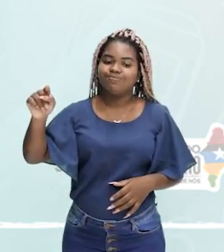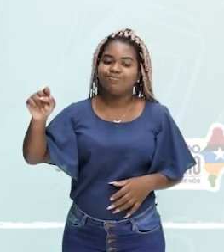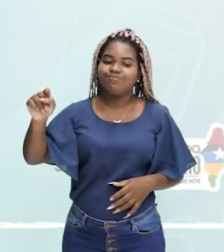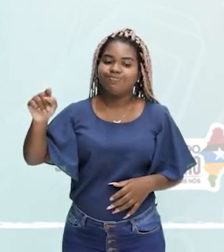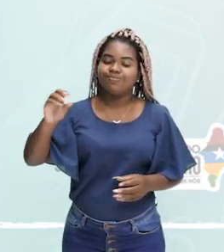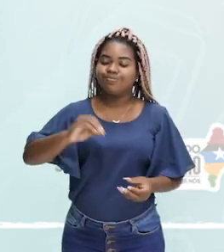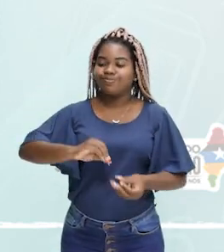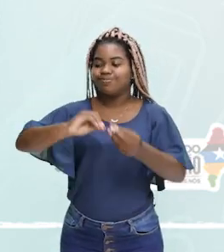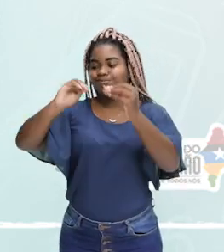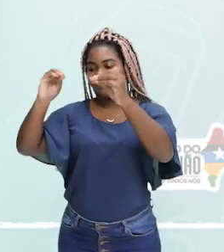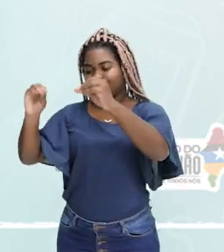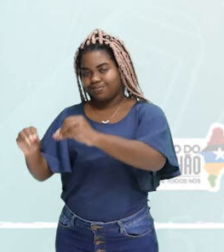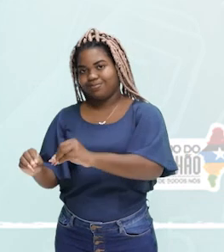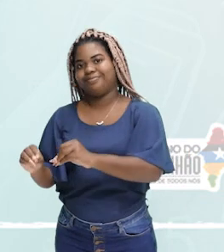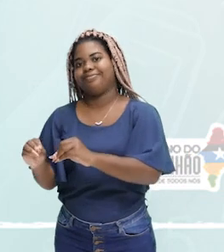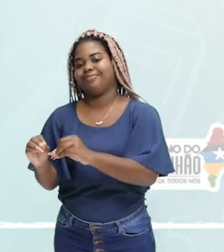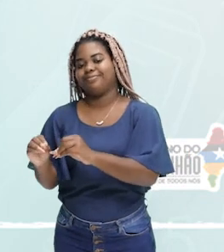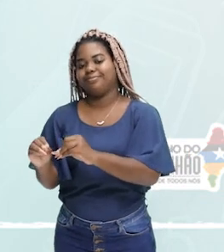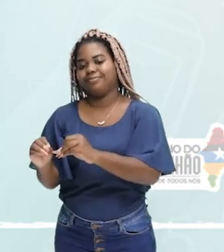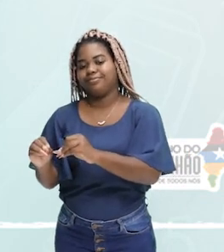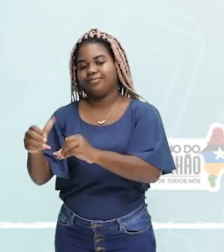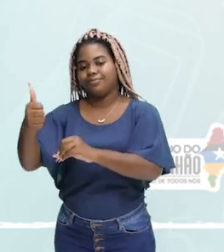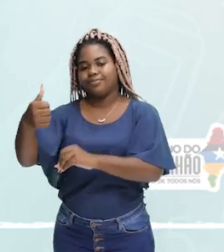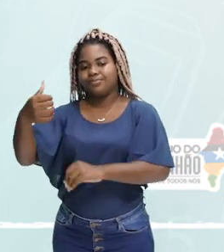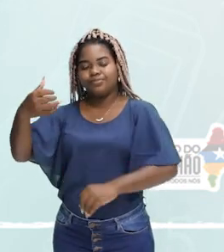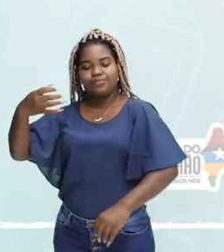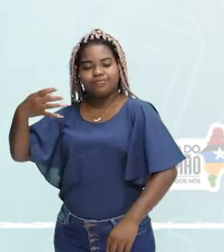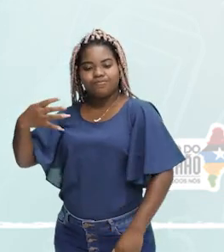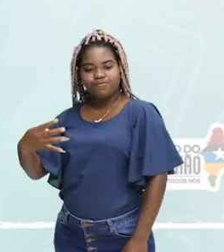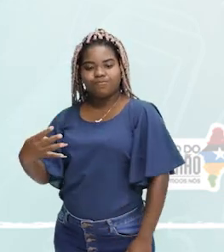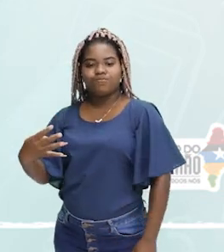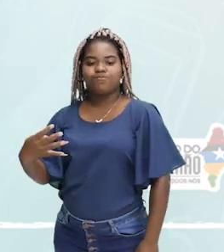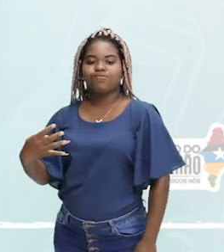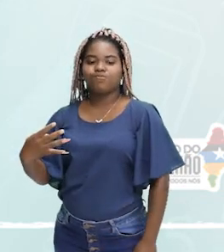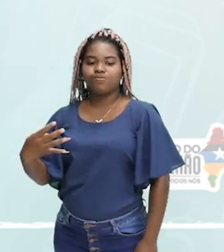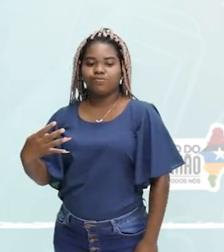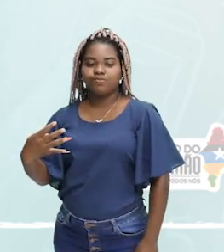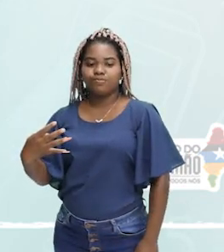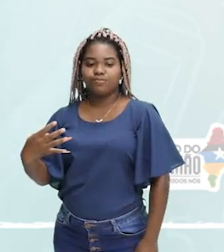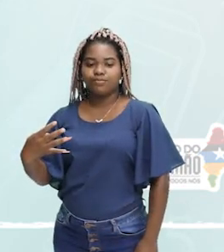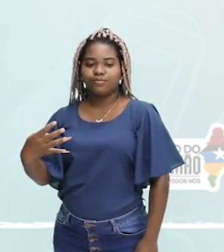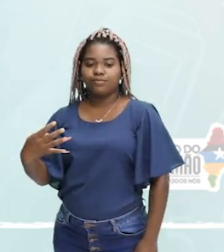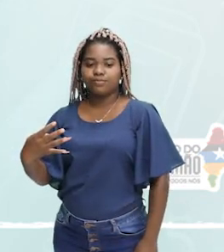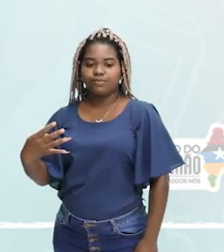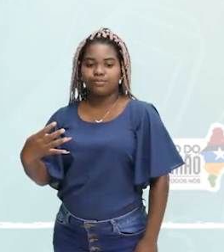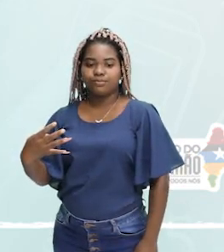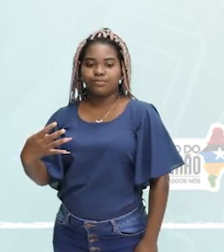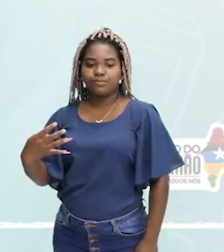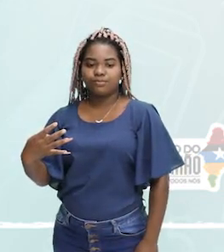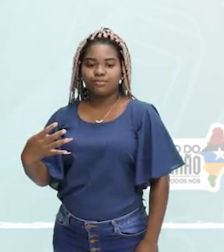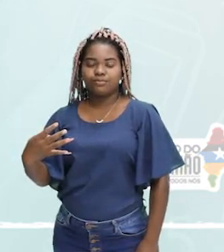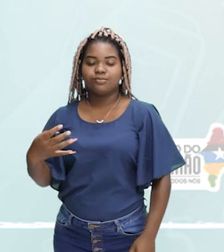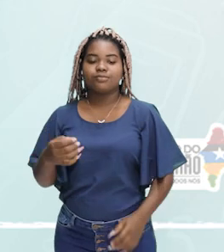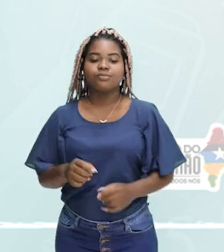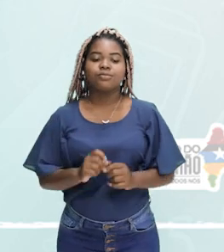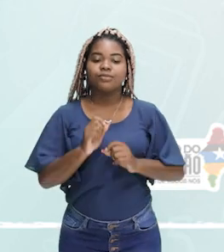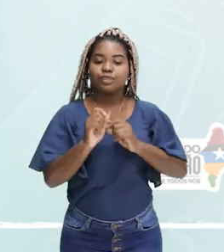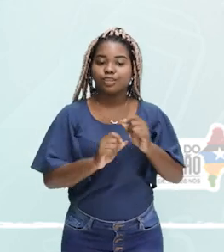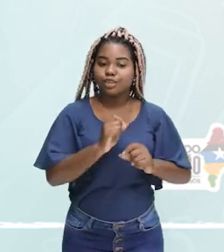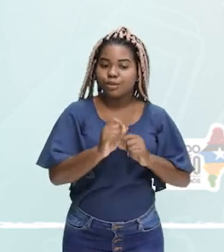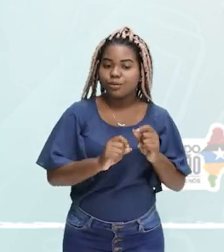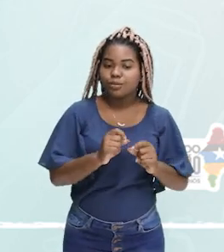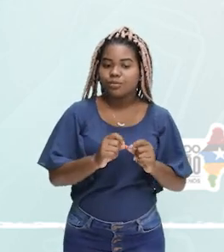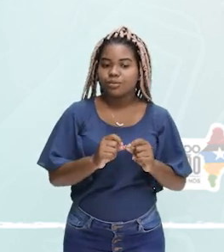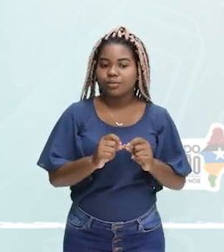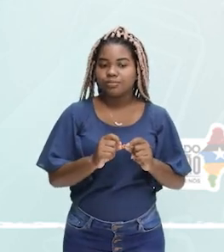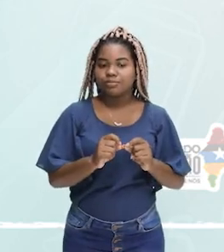vamos colocar dentro da raiz. E aí, eu tenho raiz quadrada do 4 elevado a menos 1. 4 elevado a menos